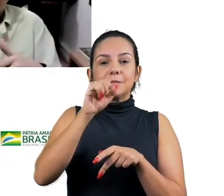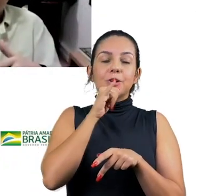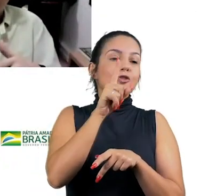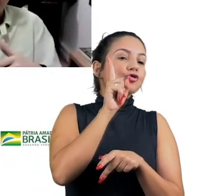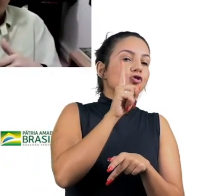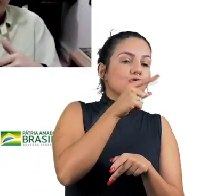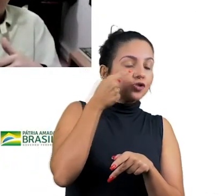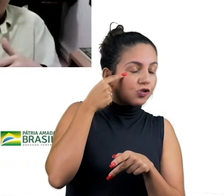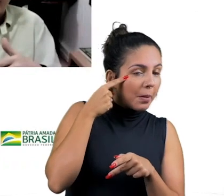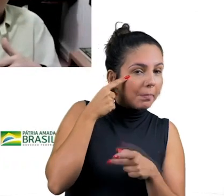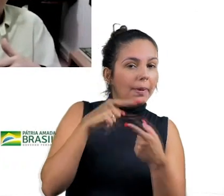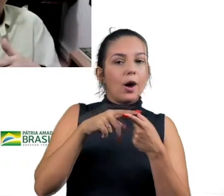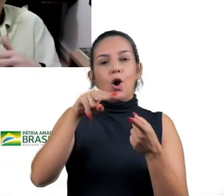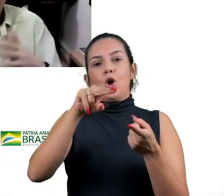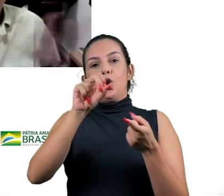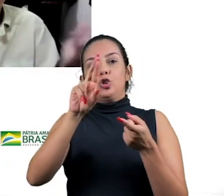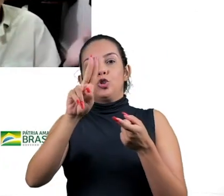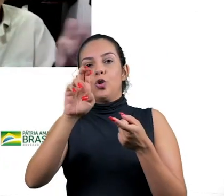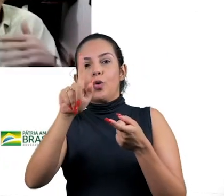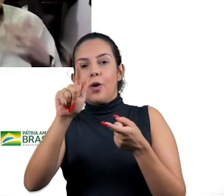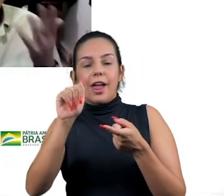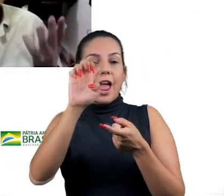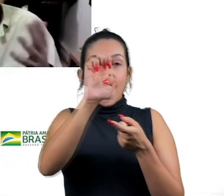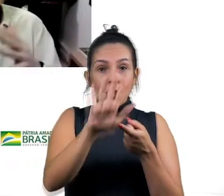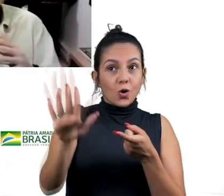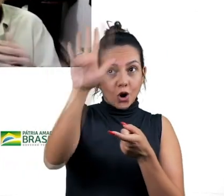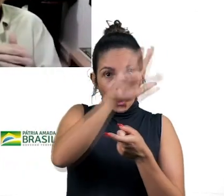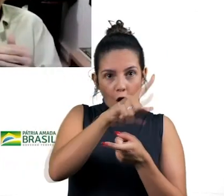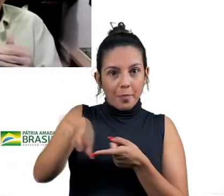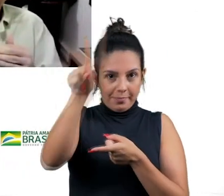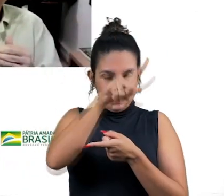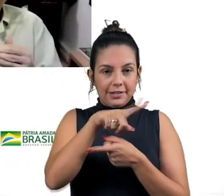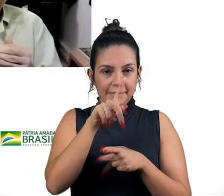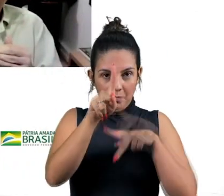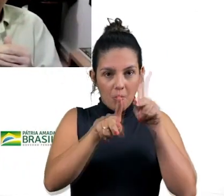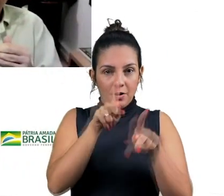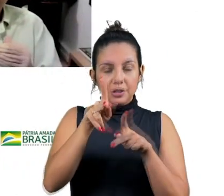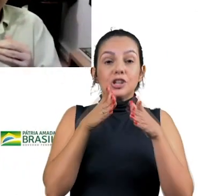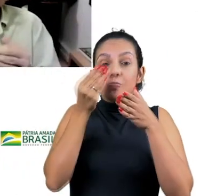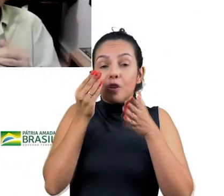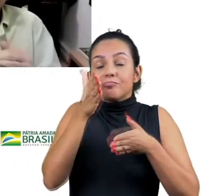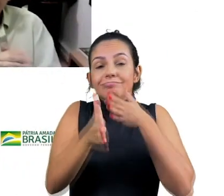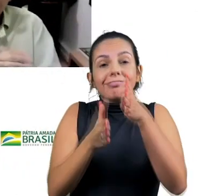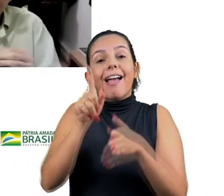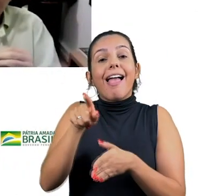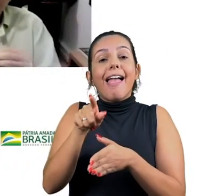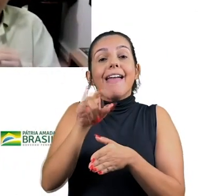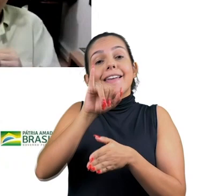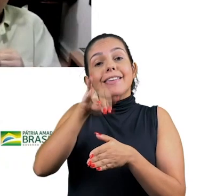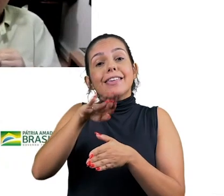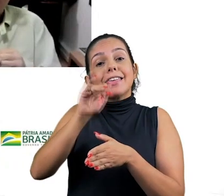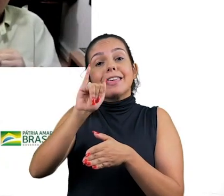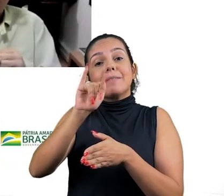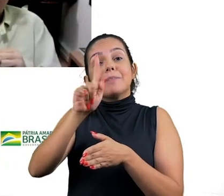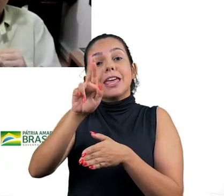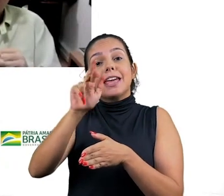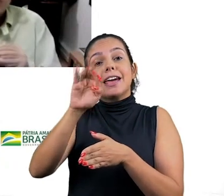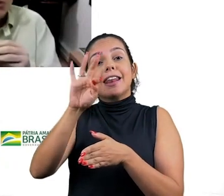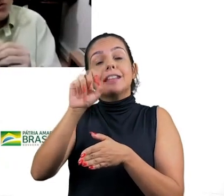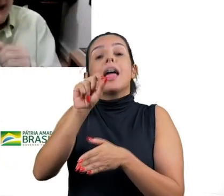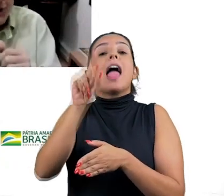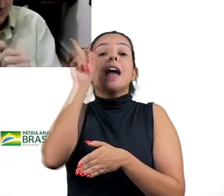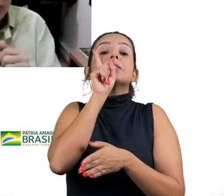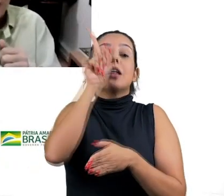perde, como a Noruega perde, a Europa em geral, né? Então, quem é que cresce na população